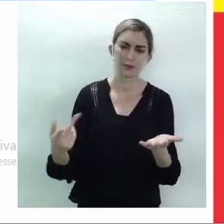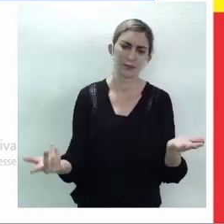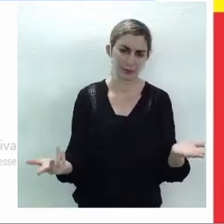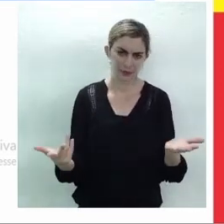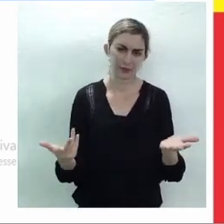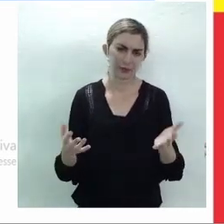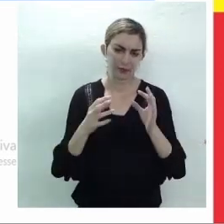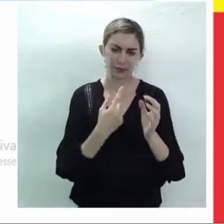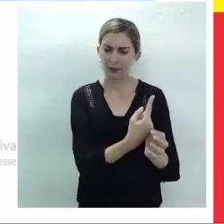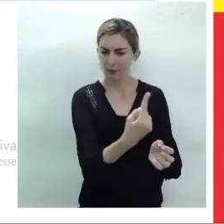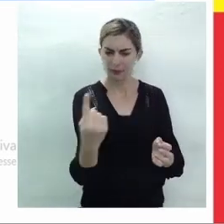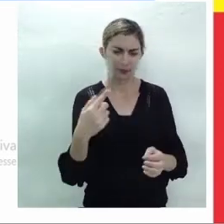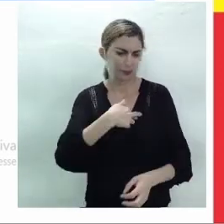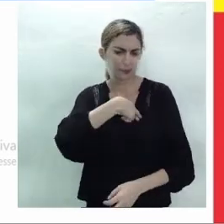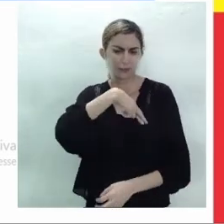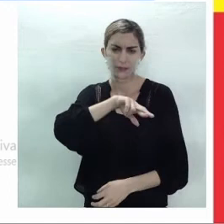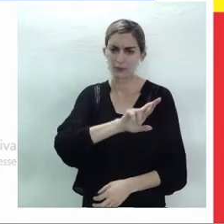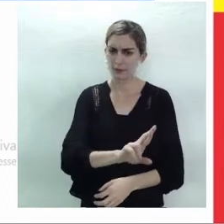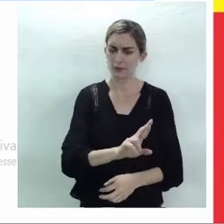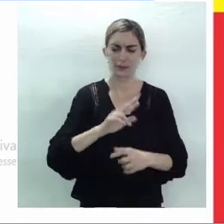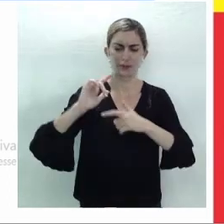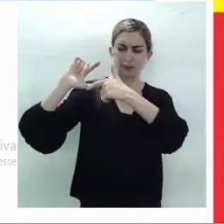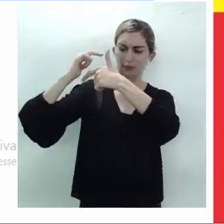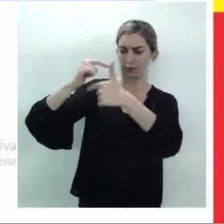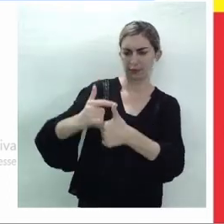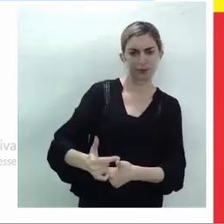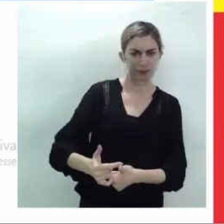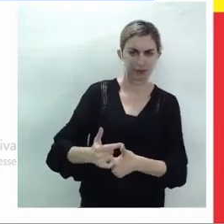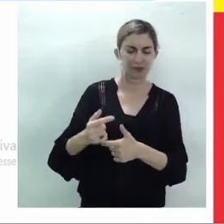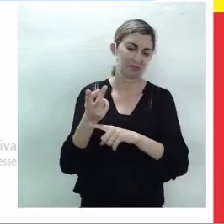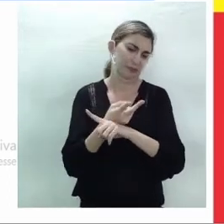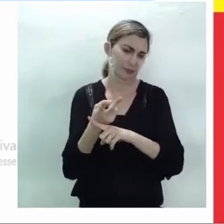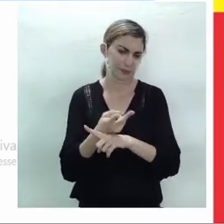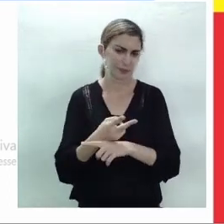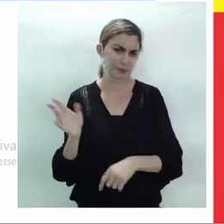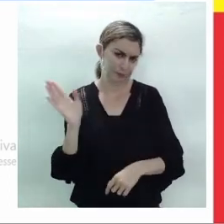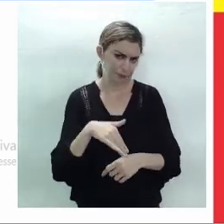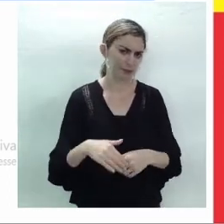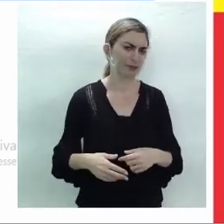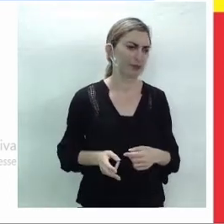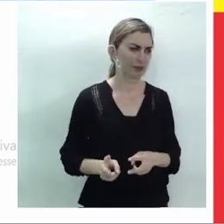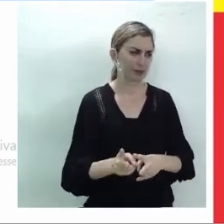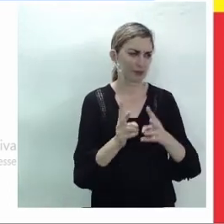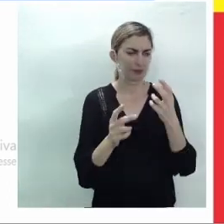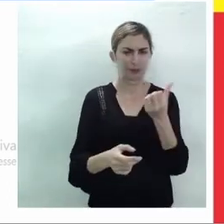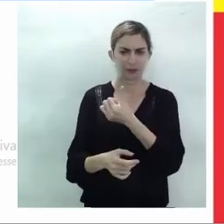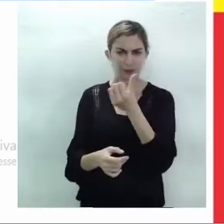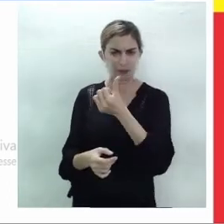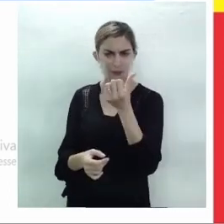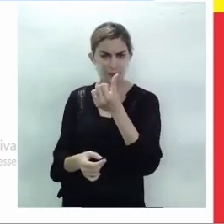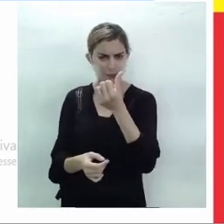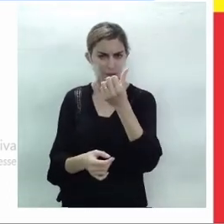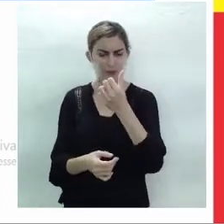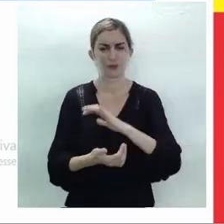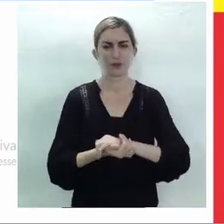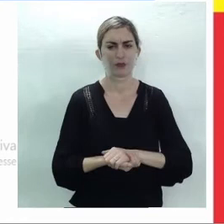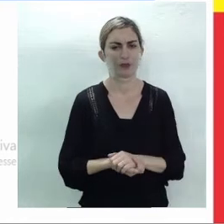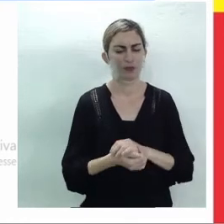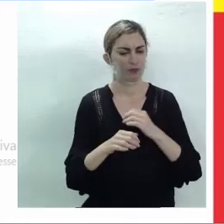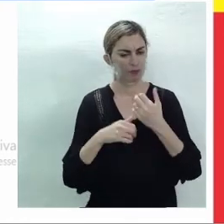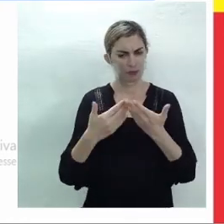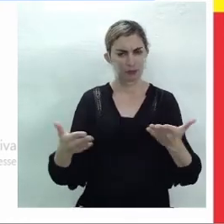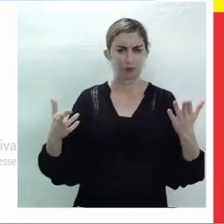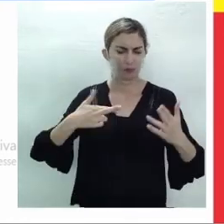verdade, certo? Que cada religião, que cada tradição busca. Vamos adiante. Sexto princípio.